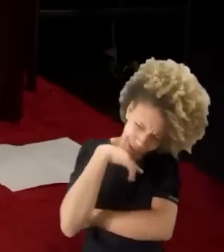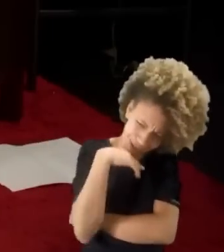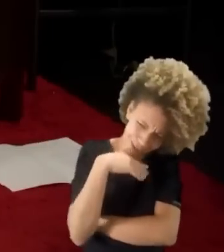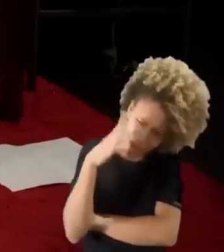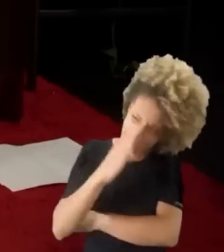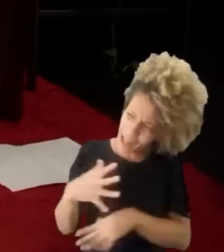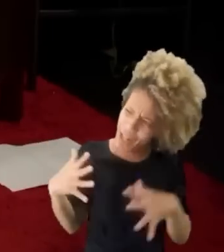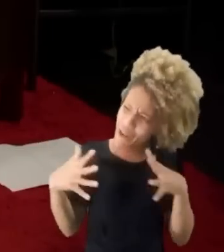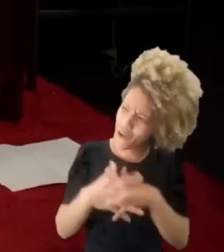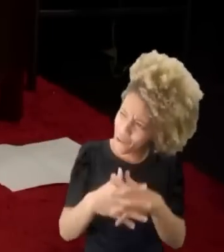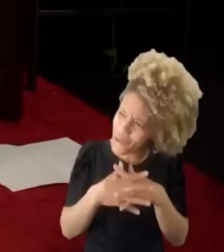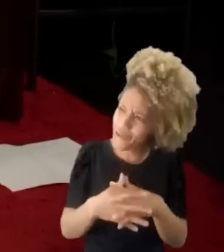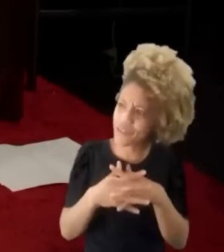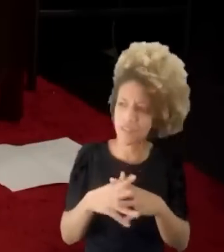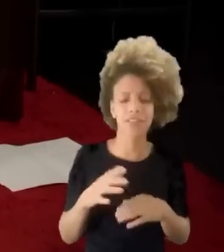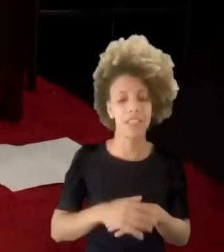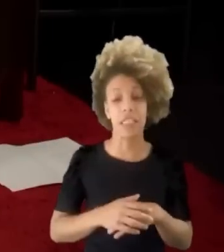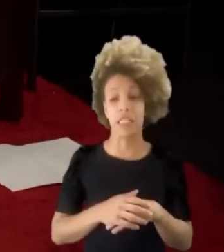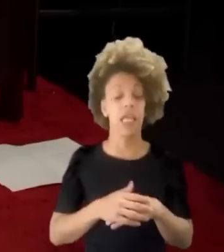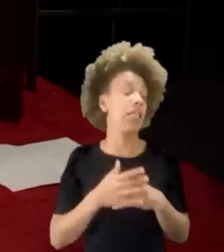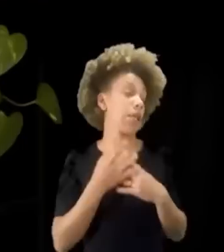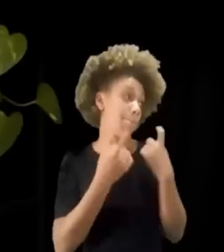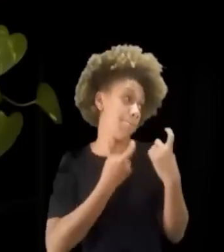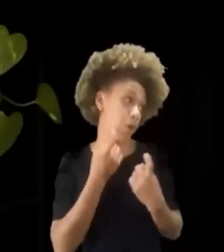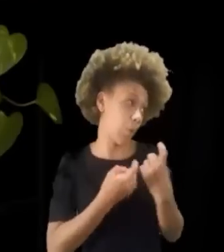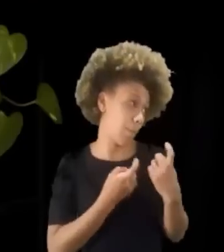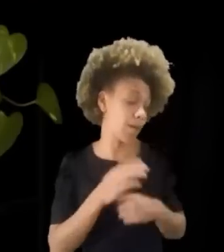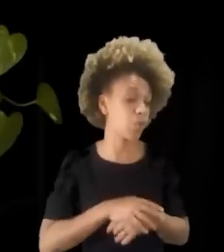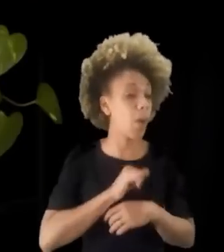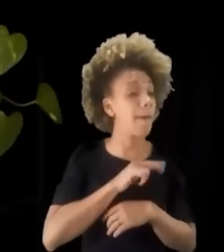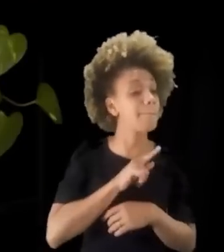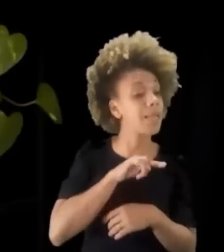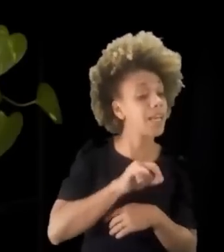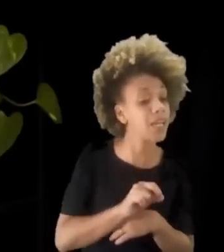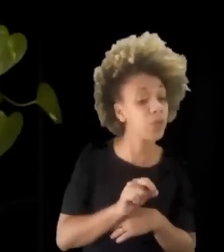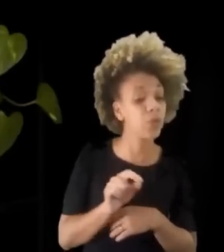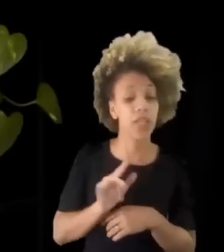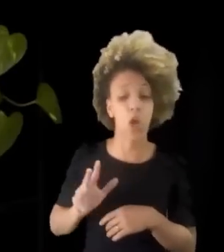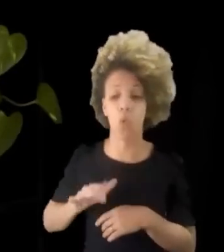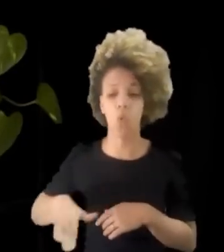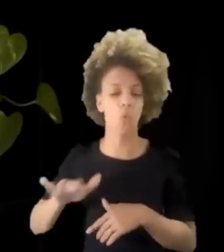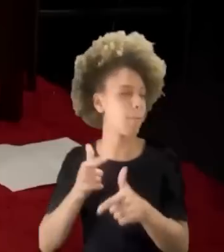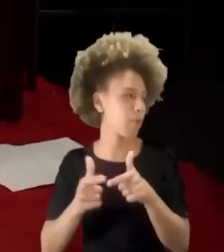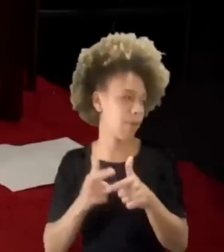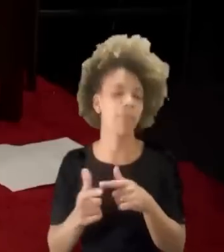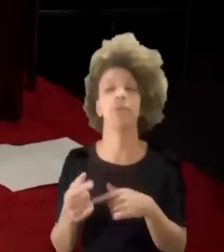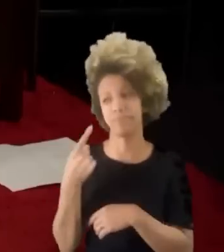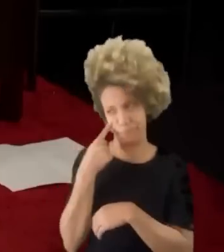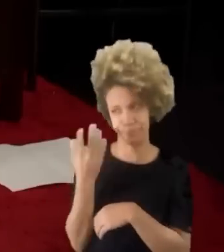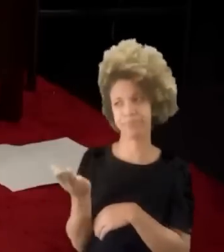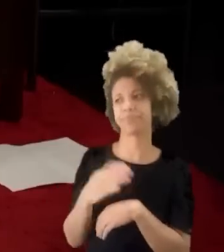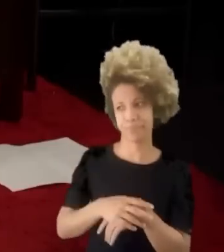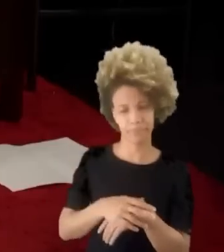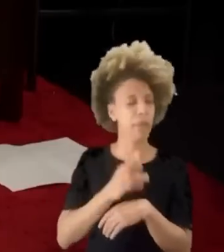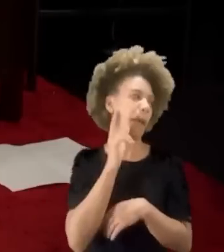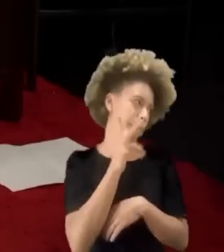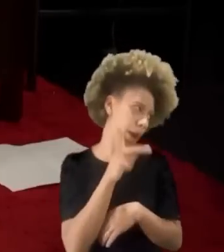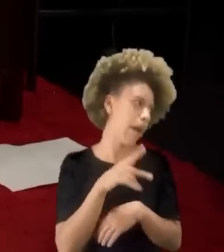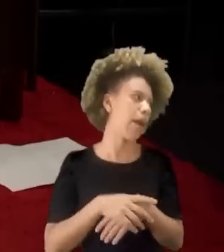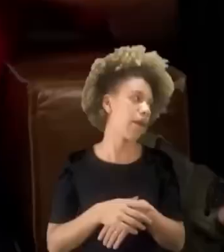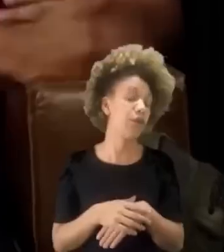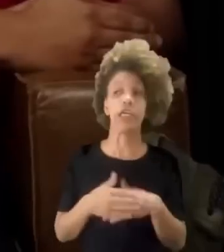mano O Brasil é maior confusos tá ligado e as pessoas estão preocupadas com o apelido e não estão preocupados com tudo o resto tá ligado